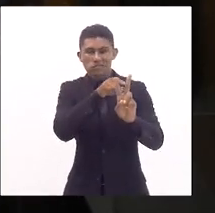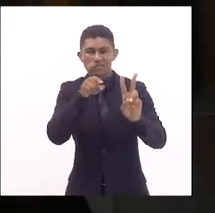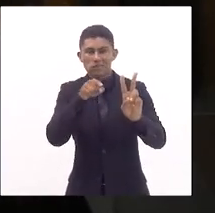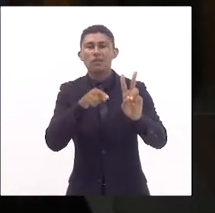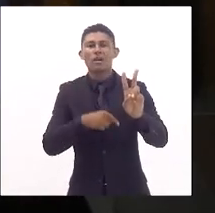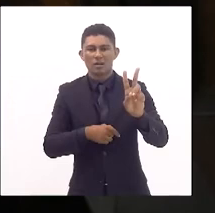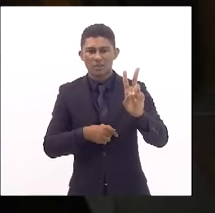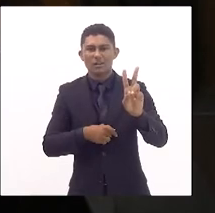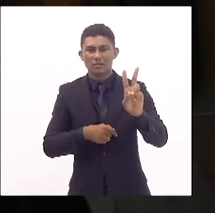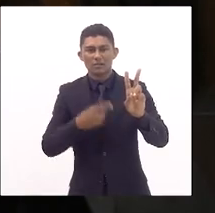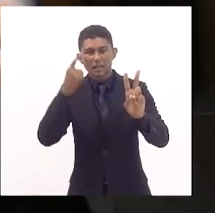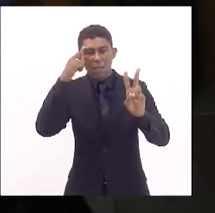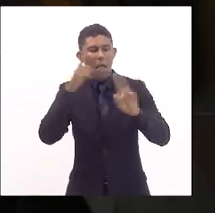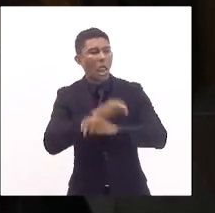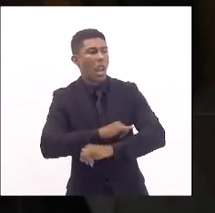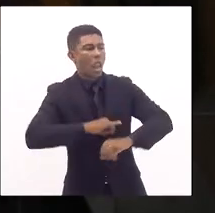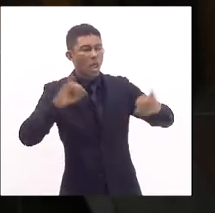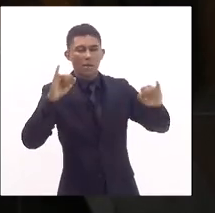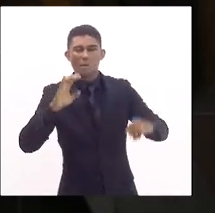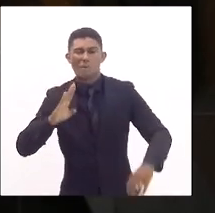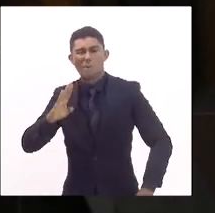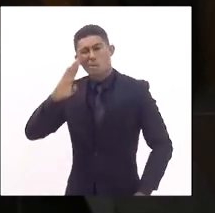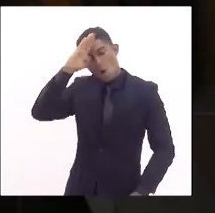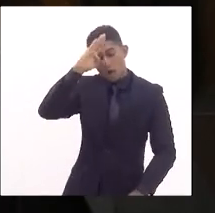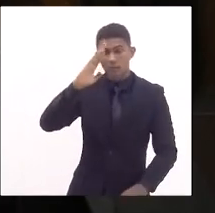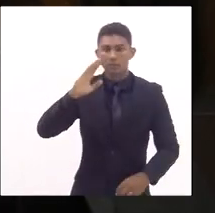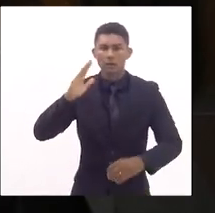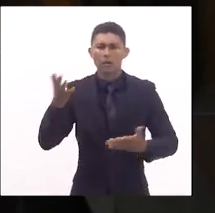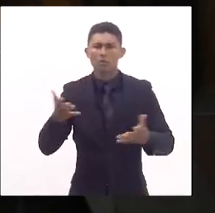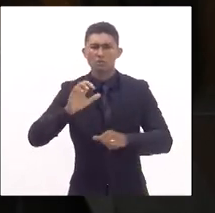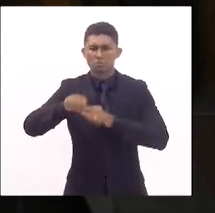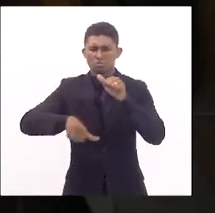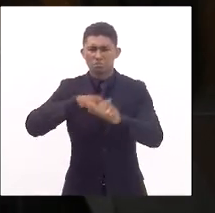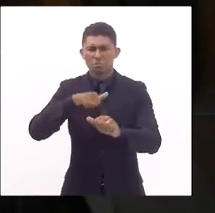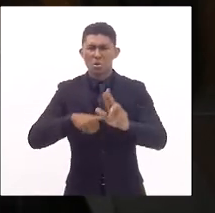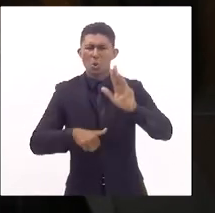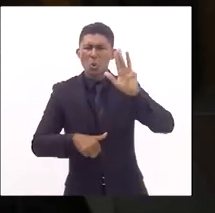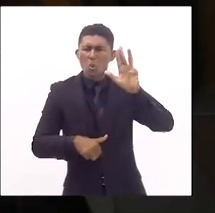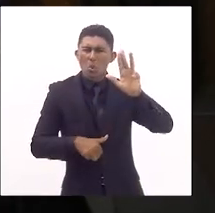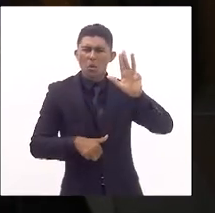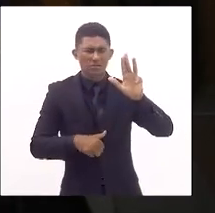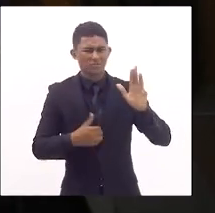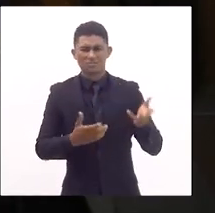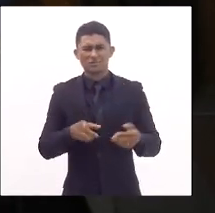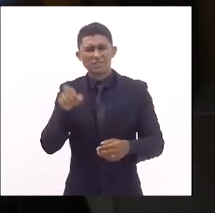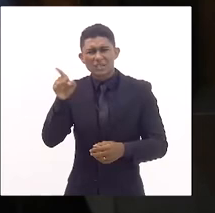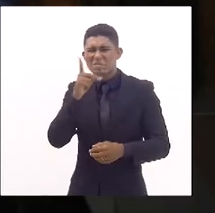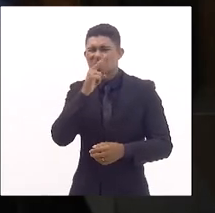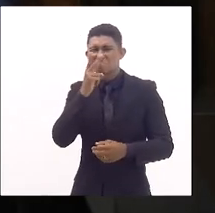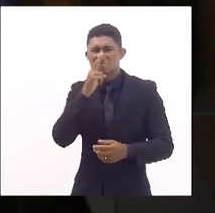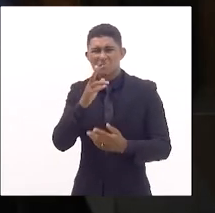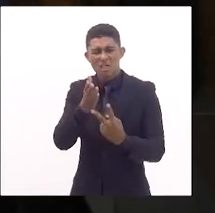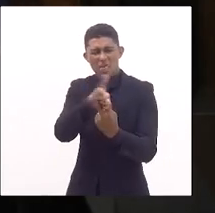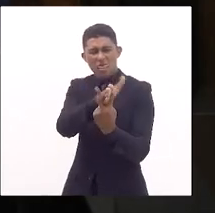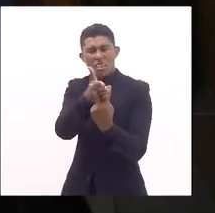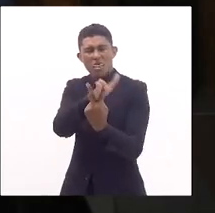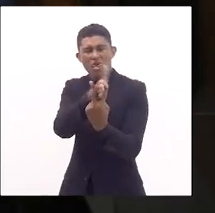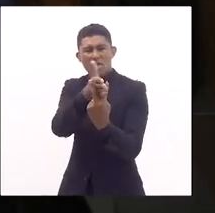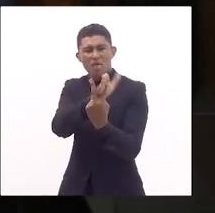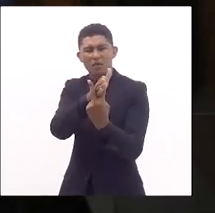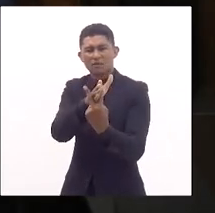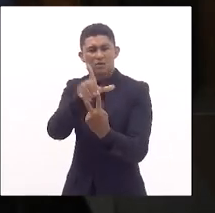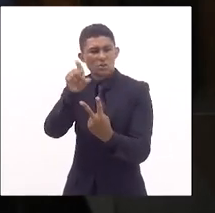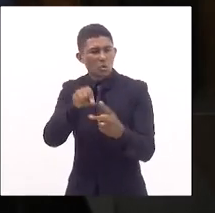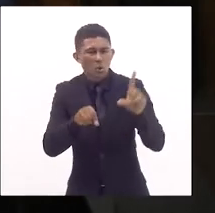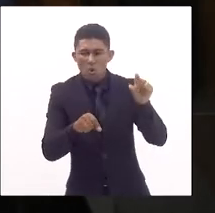fez campanha para bolsonaro já tá falando de Lula é um cara que fica em cima do muro é o cara que não tem lado que não tem